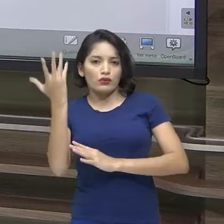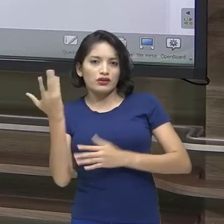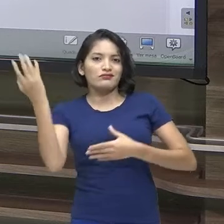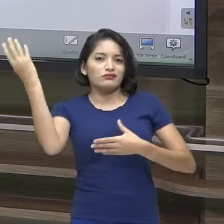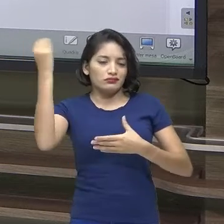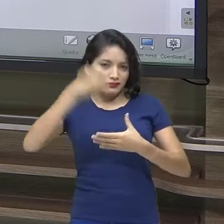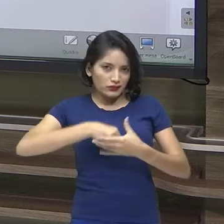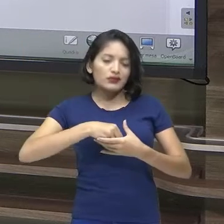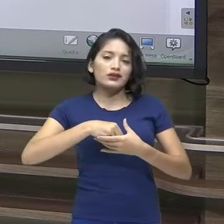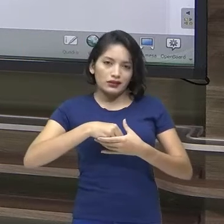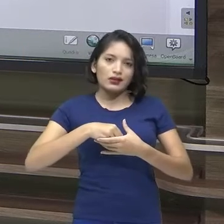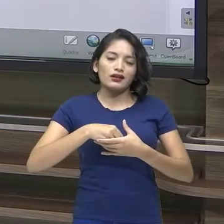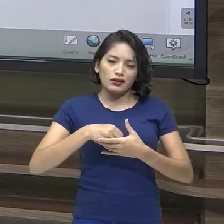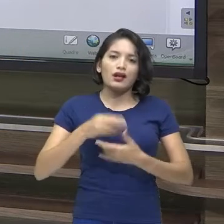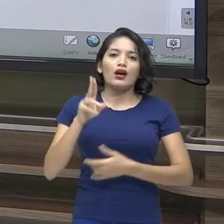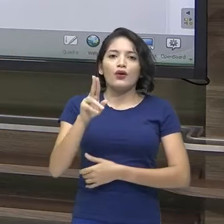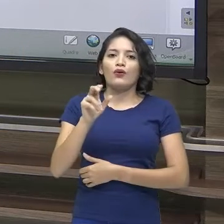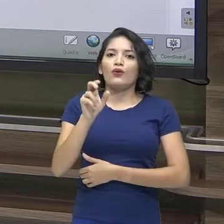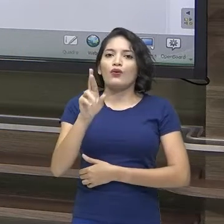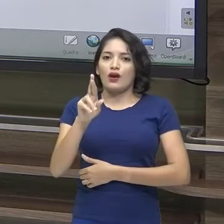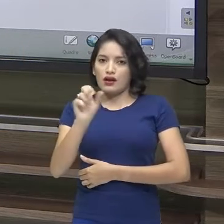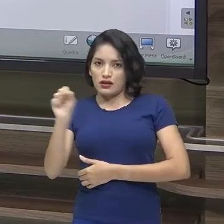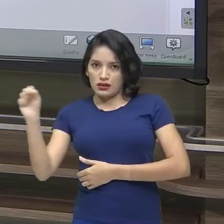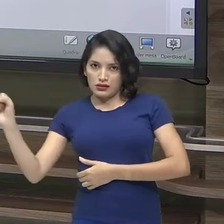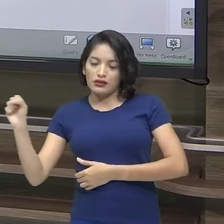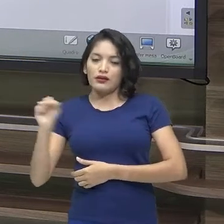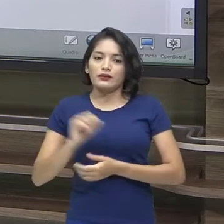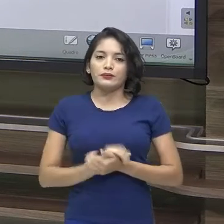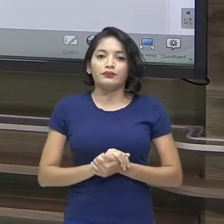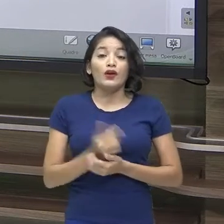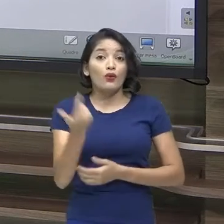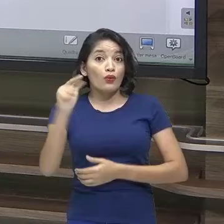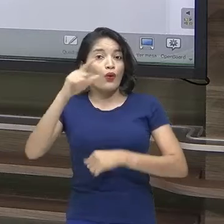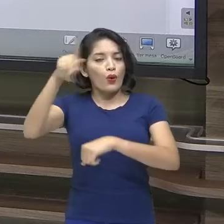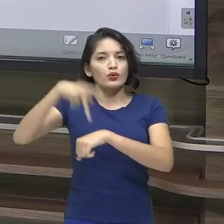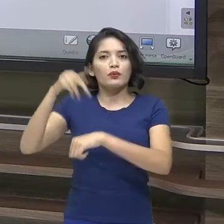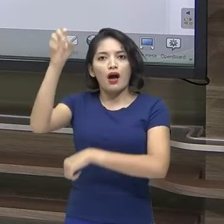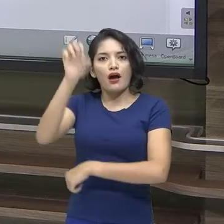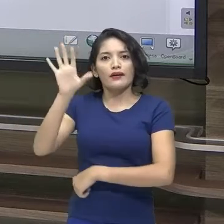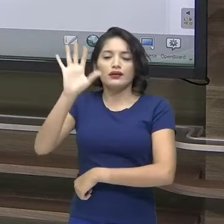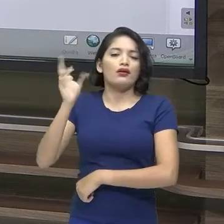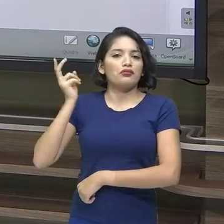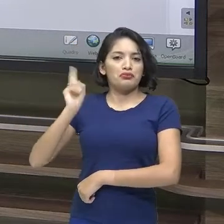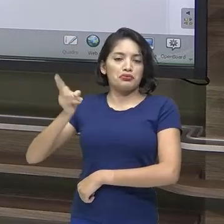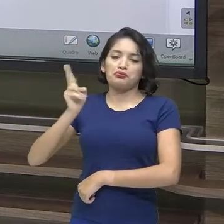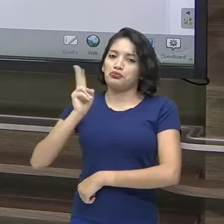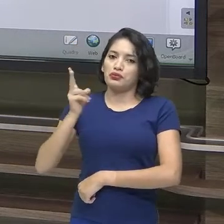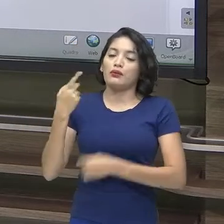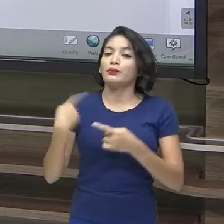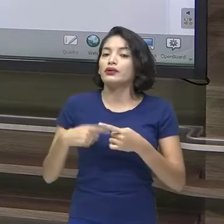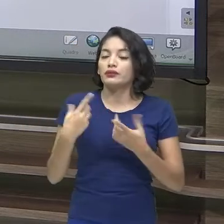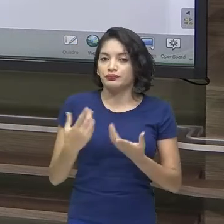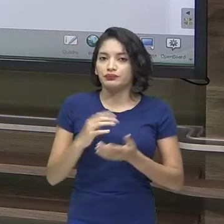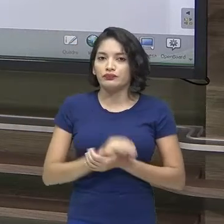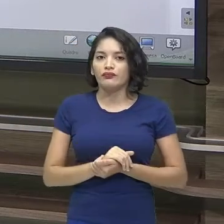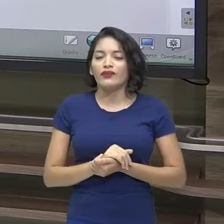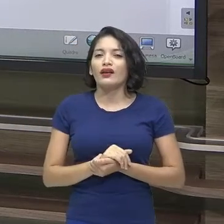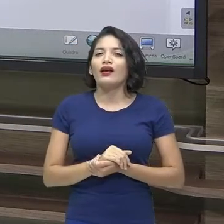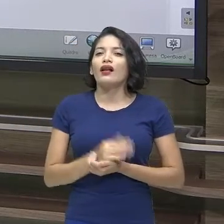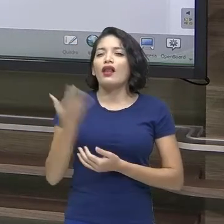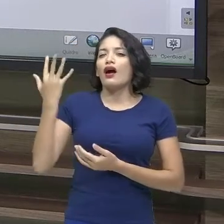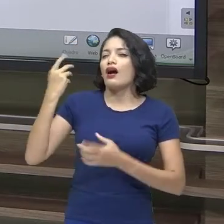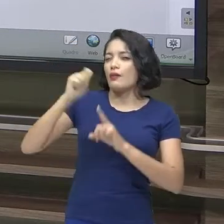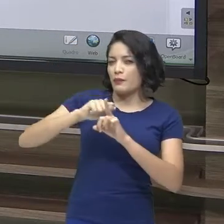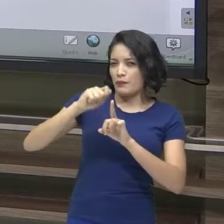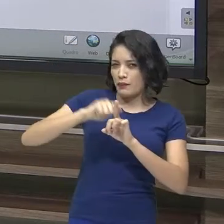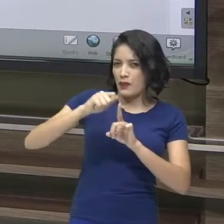agora União das Repúblicas Socialistas Soviéticas. Os outros países da Europa vão ficar amedrontados, porque vejam bem, lá em fevereiro eles